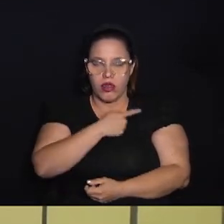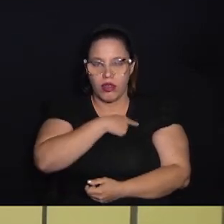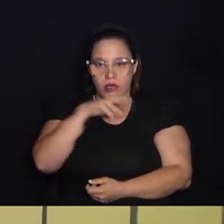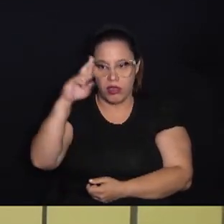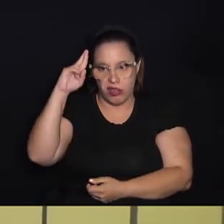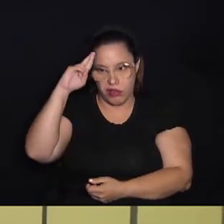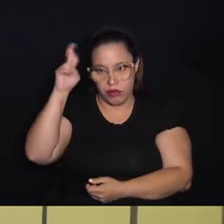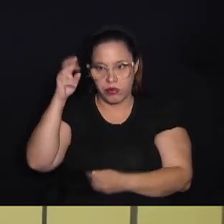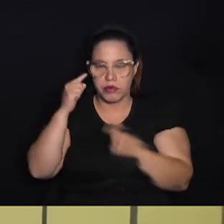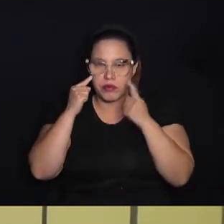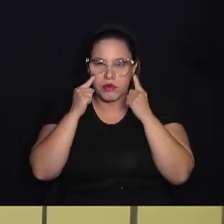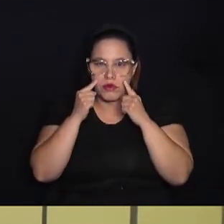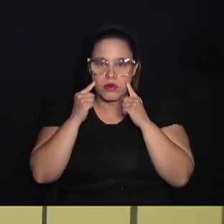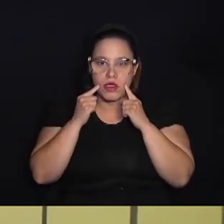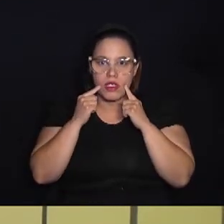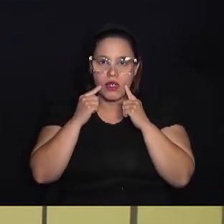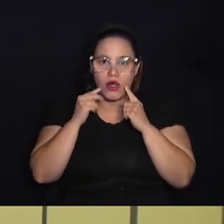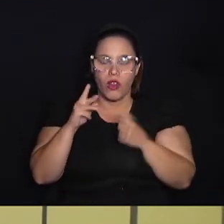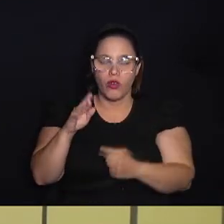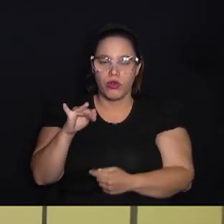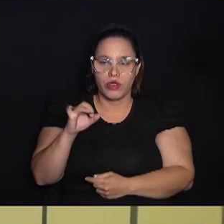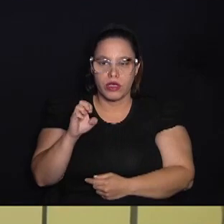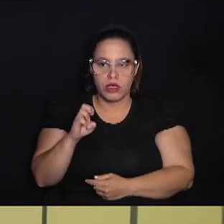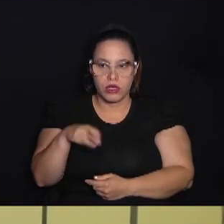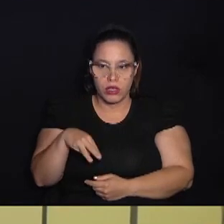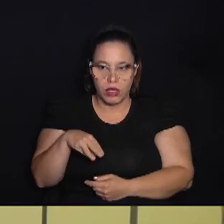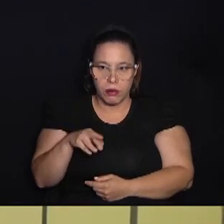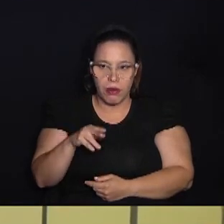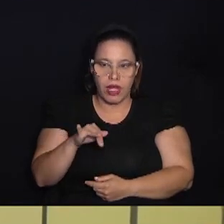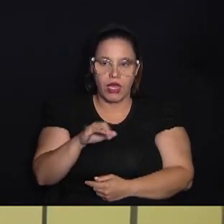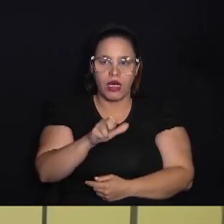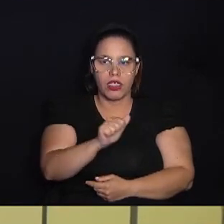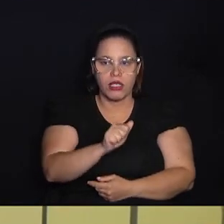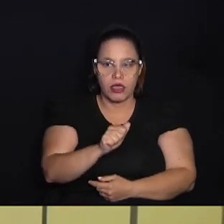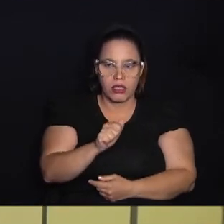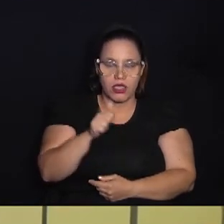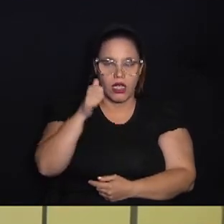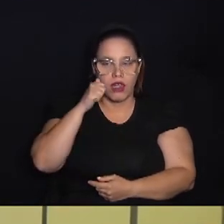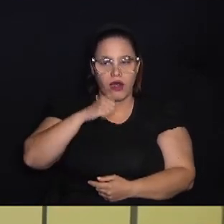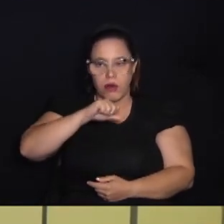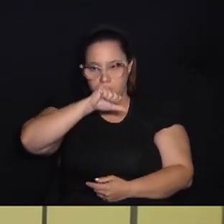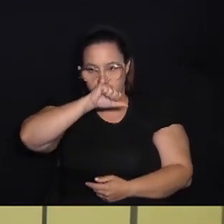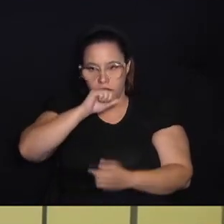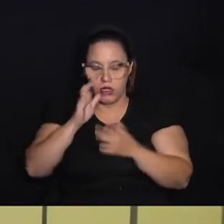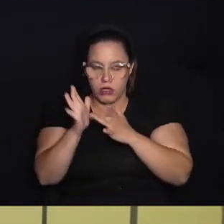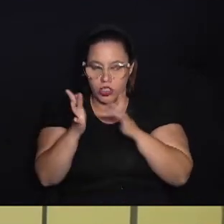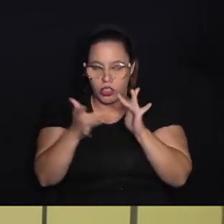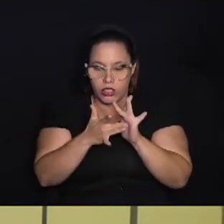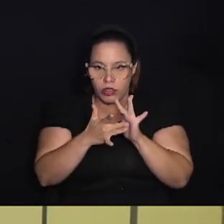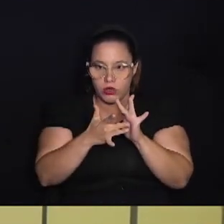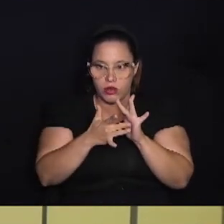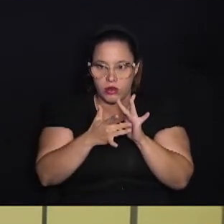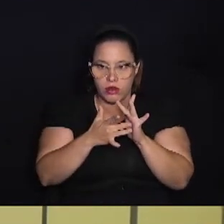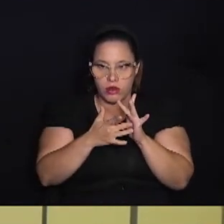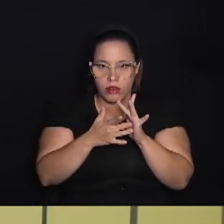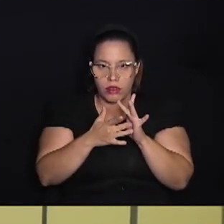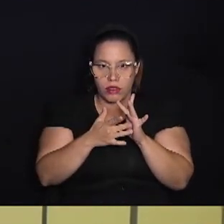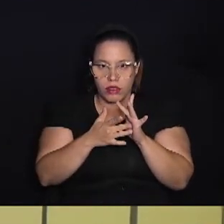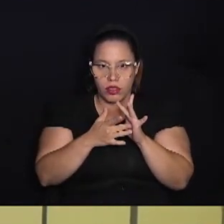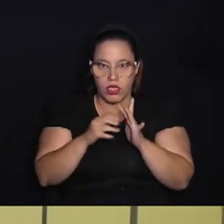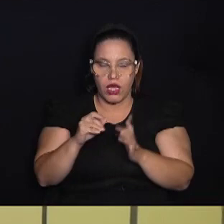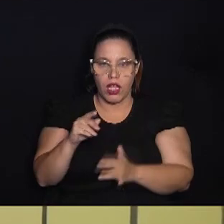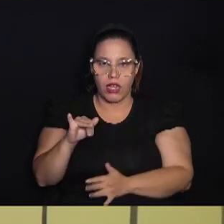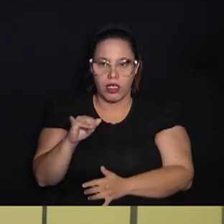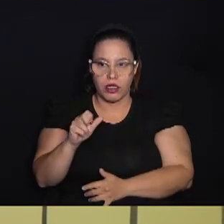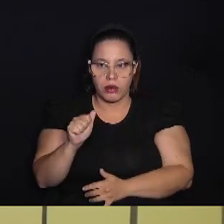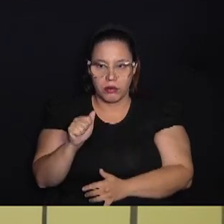representatividade da Virgem Maria né que é mãe de Jesus e a irmã aguir da ali ela foi para Valinhos num outro